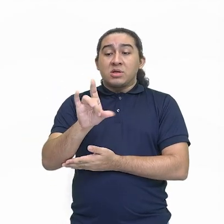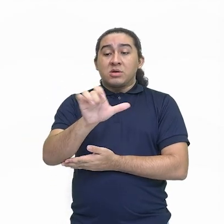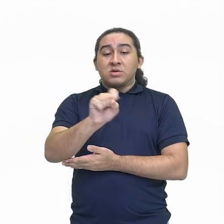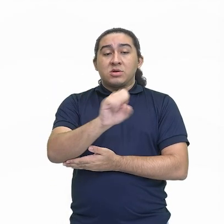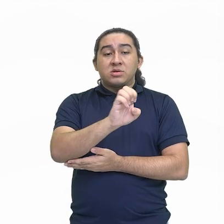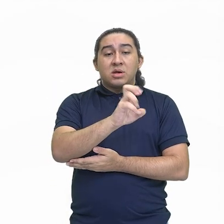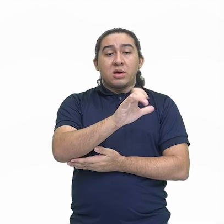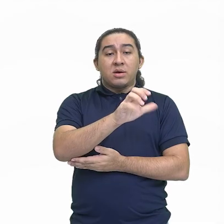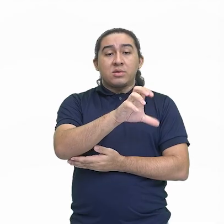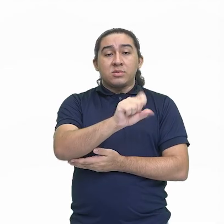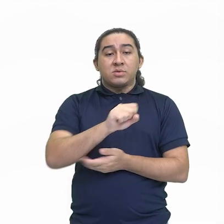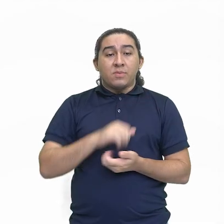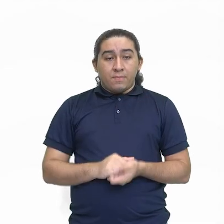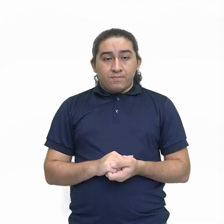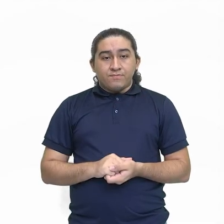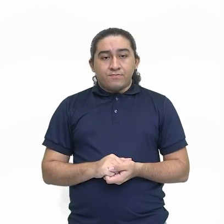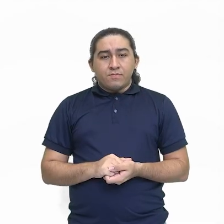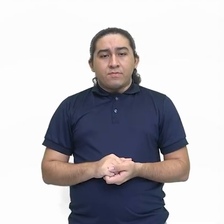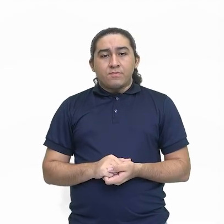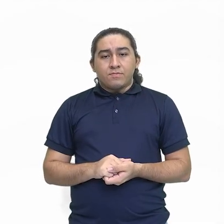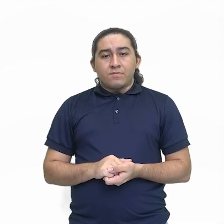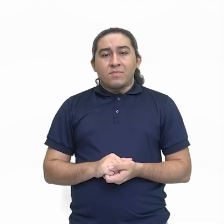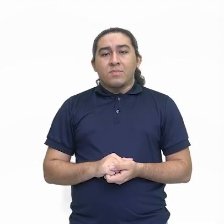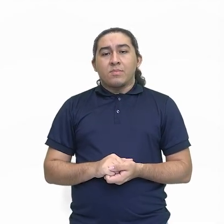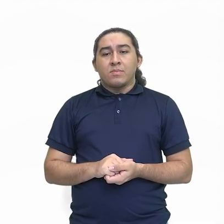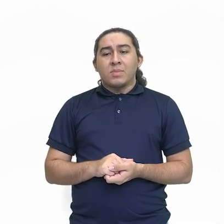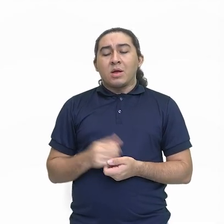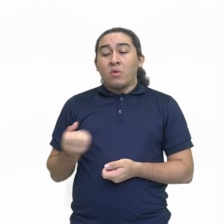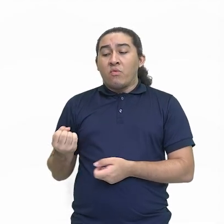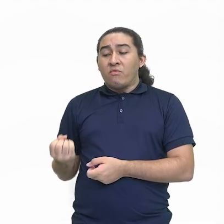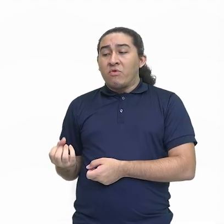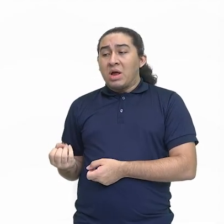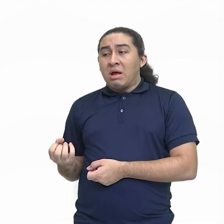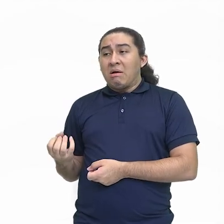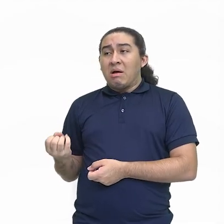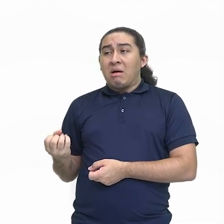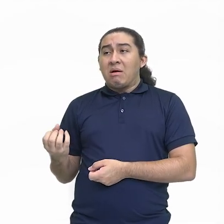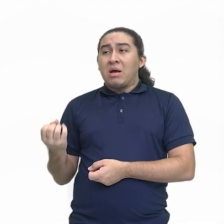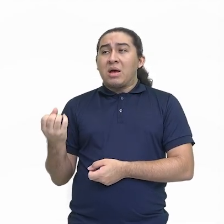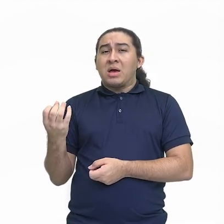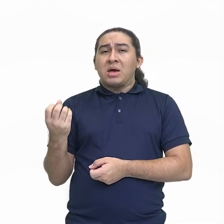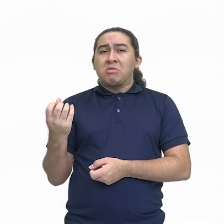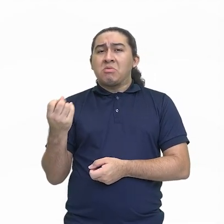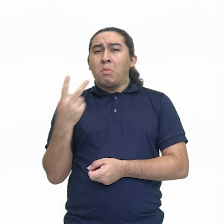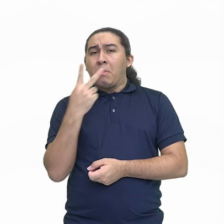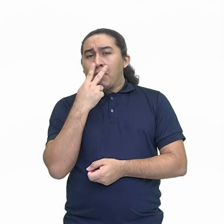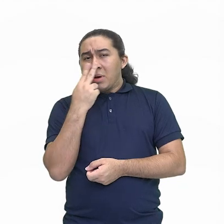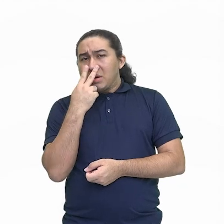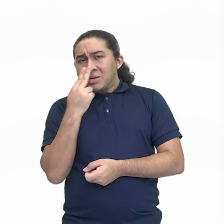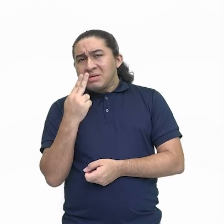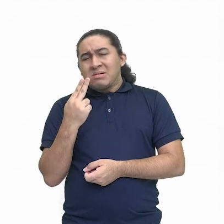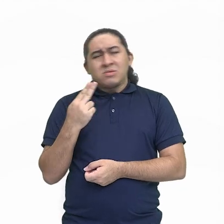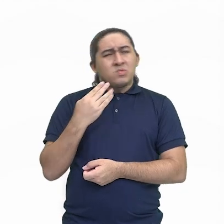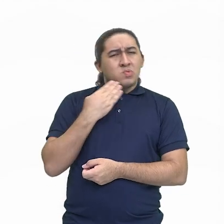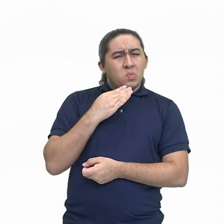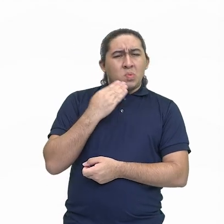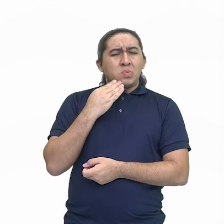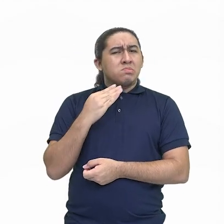A viagem parecia-lhe sem jeito, nem acreditava